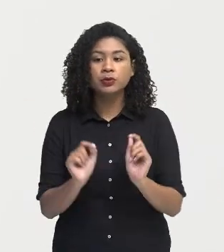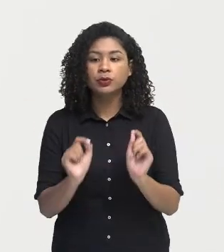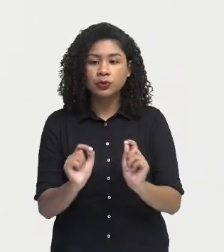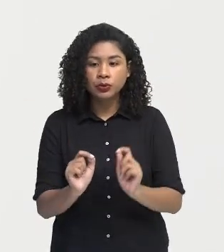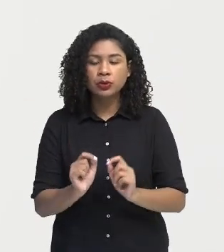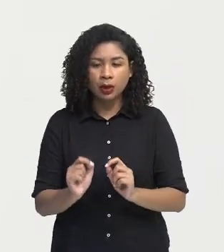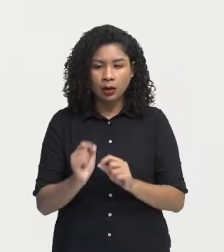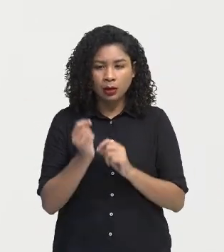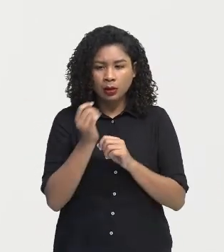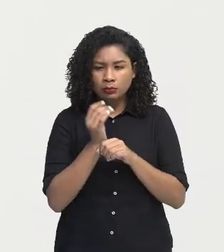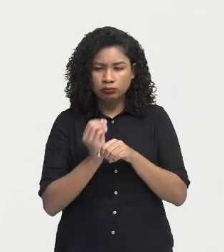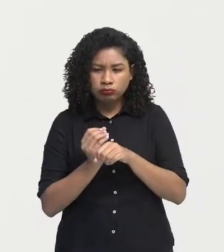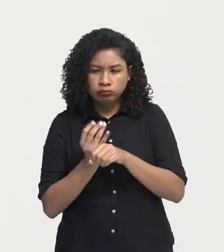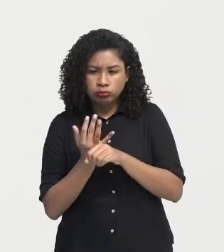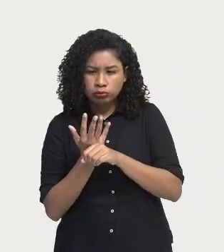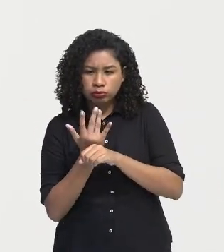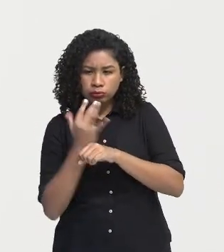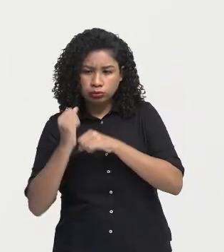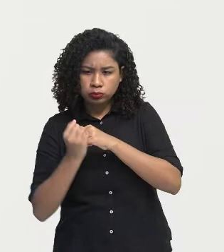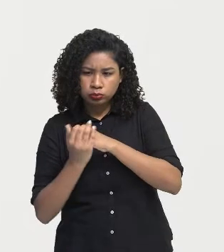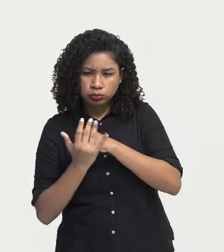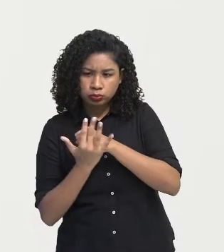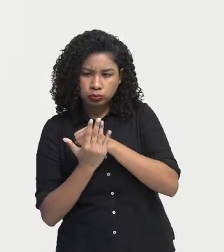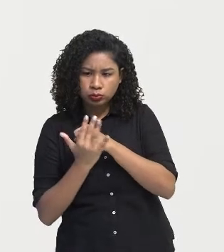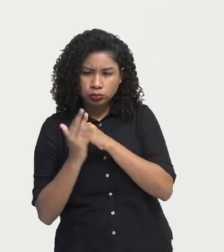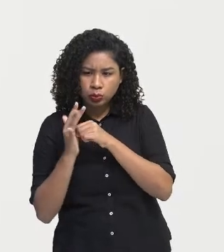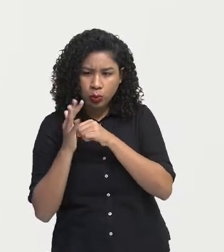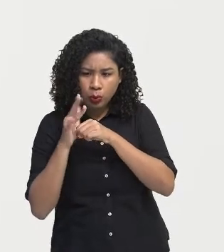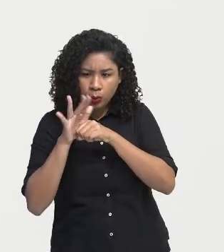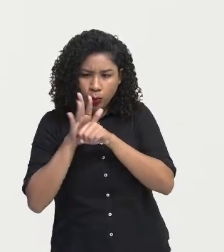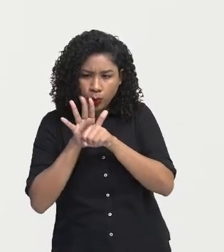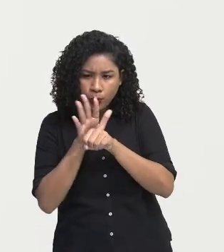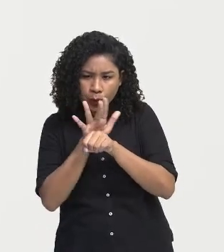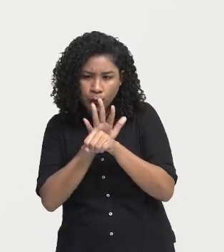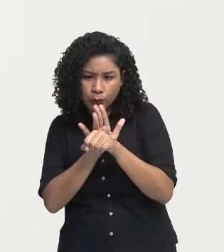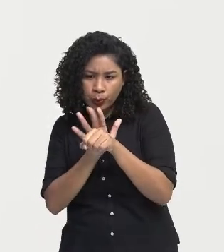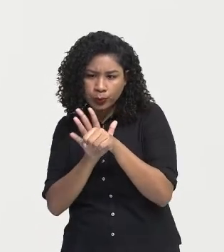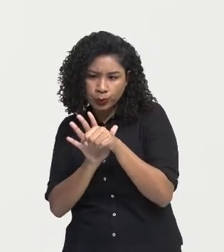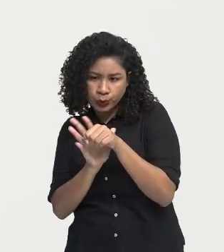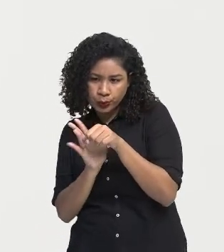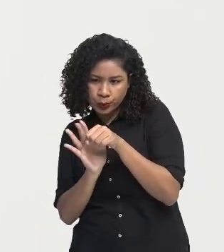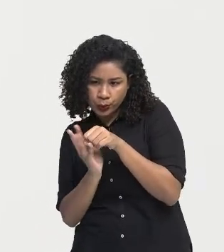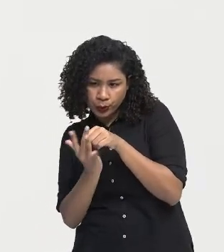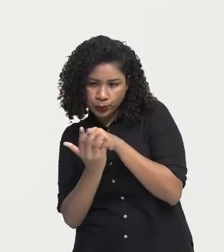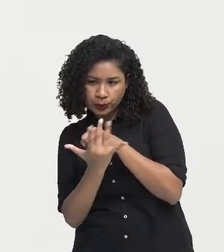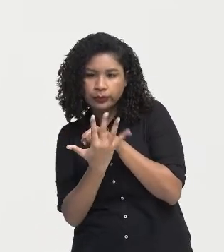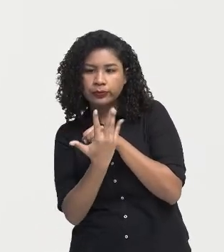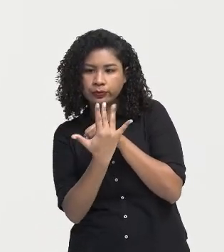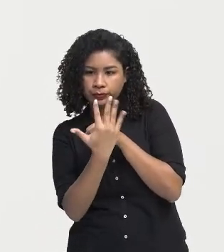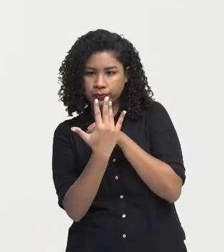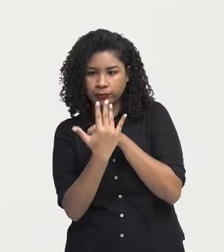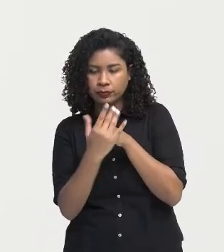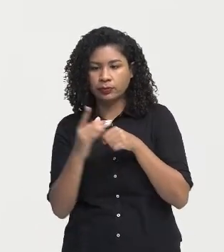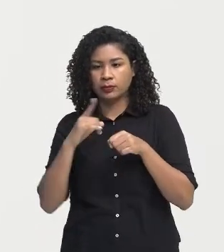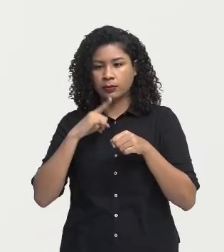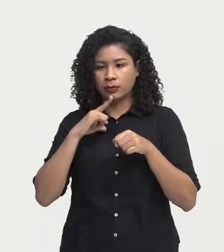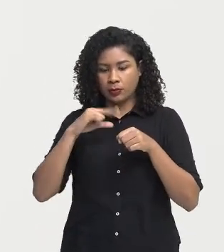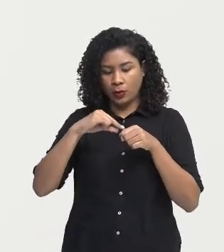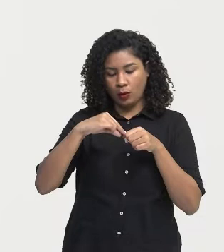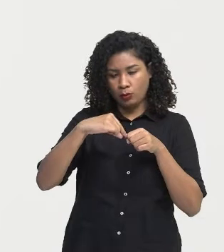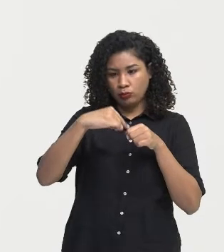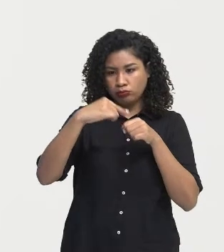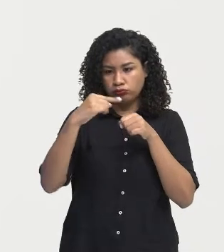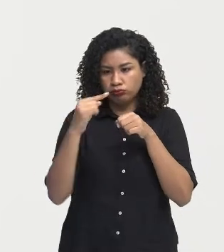esses cílios, né, saindo aqui para a parte mais externa dessa célula, e o flagelo, que geralmente